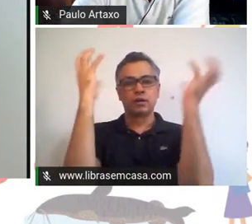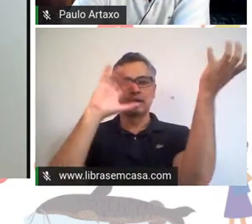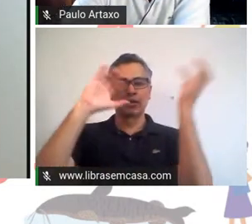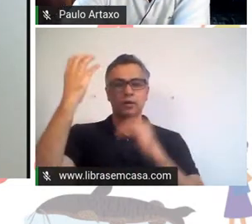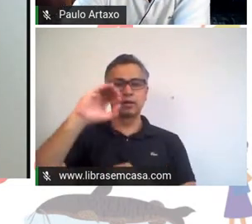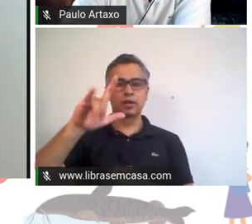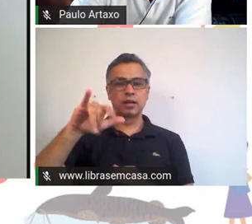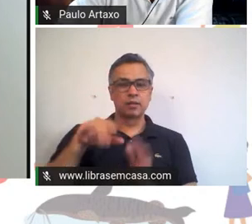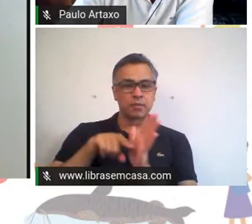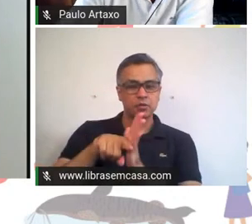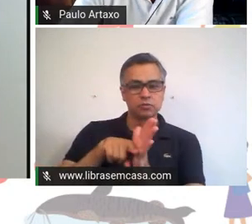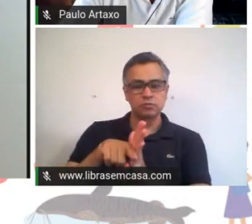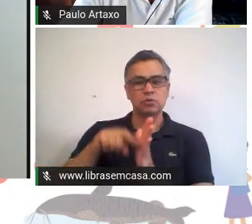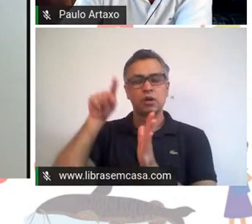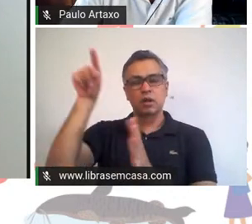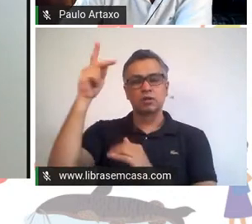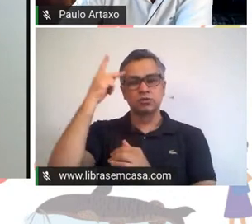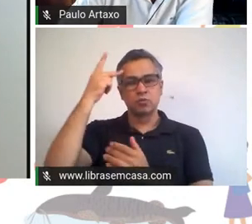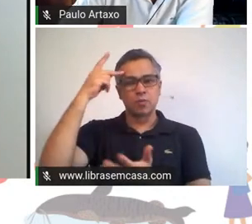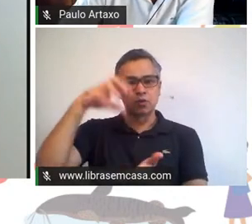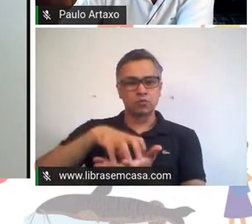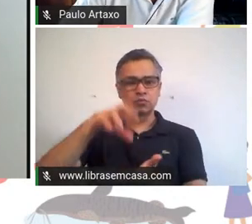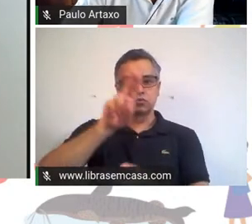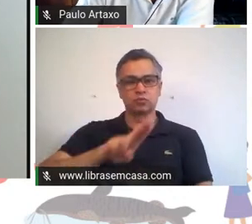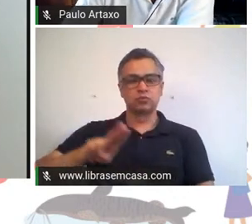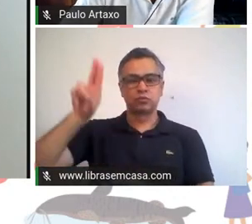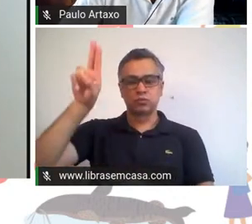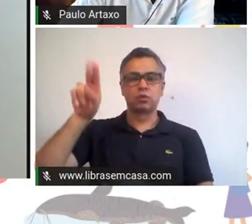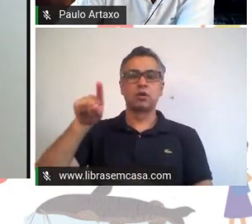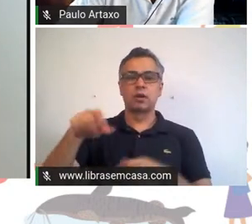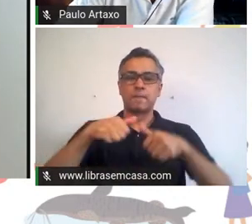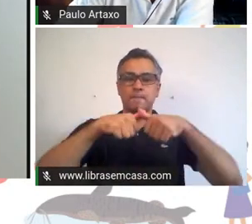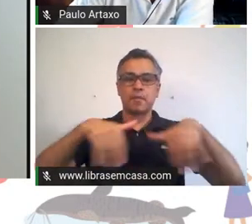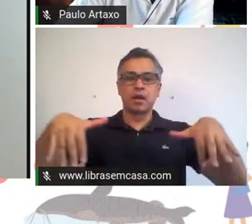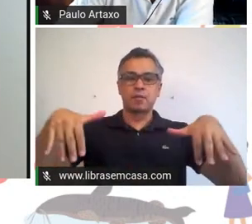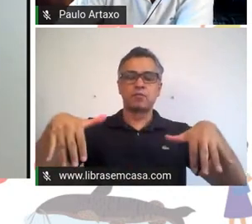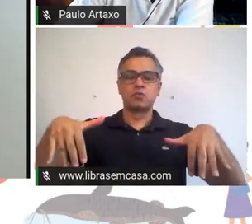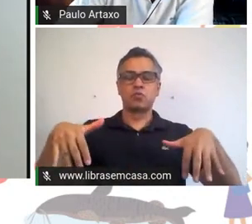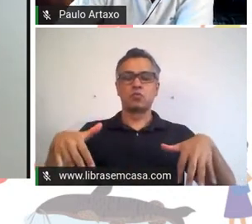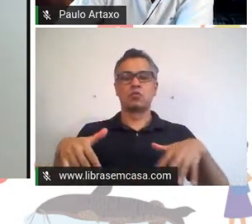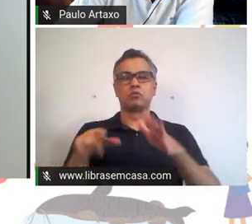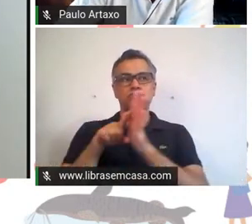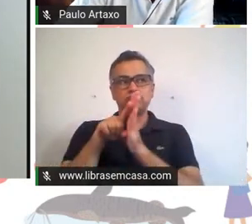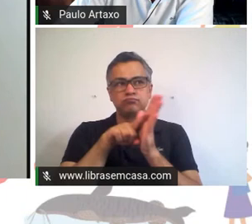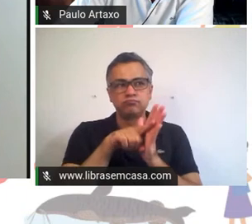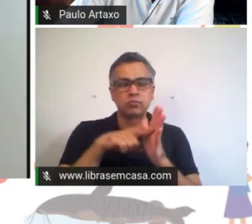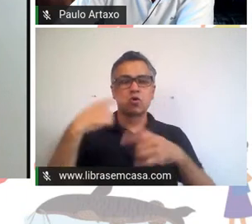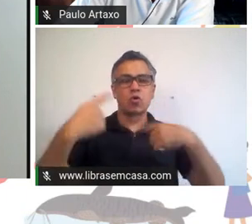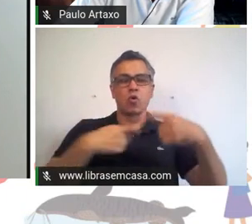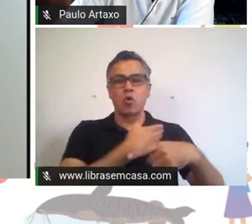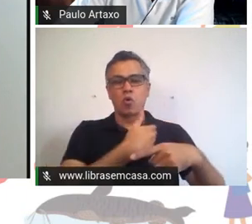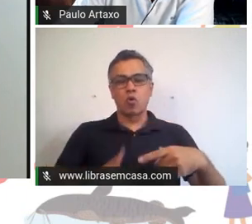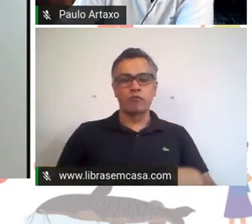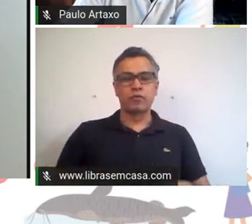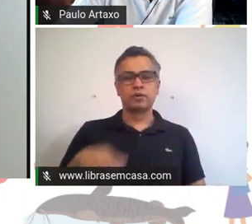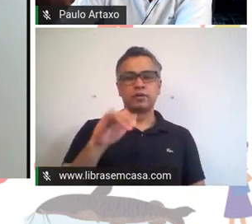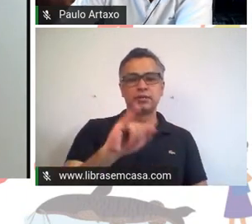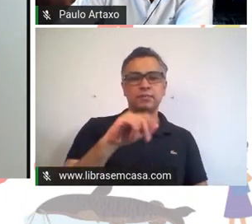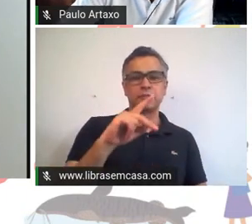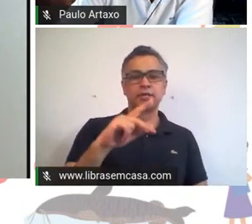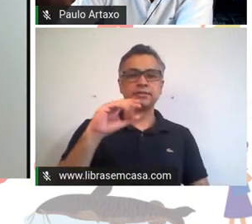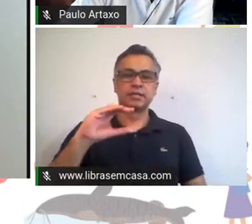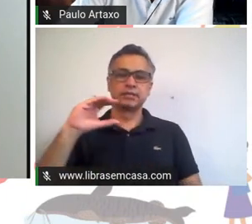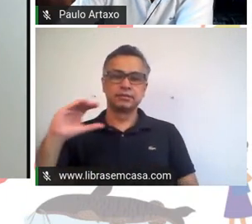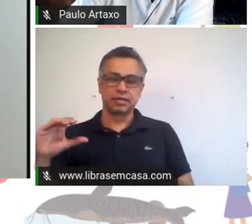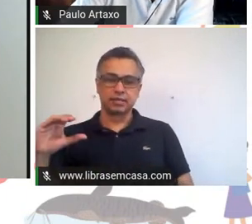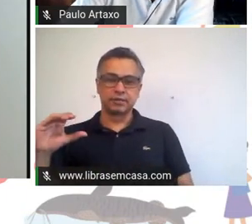docente da Universidade de São Paulo, e ele também é membro do Painel Intergovernamental de Mudanças Climáticas, o IPCC, na sigla em inglês, e é